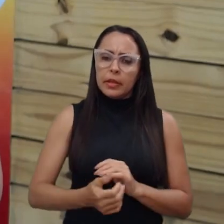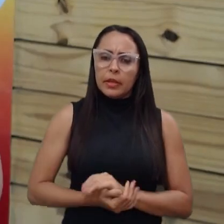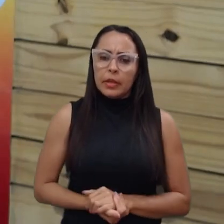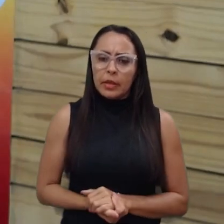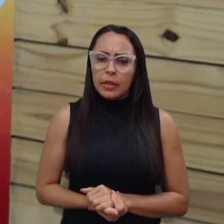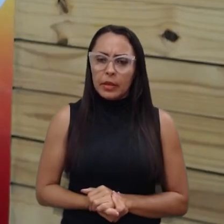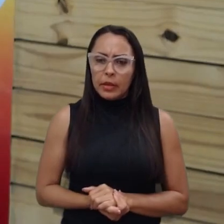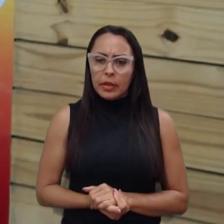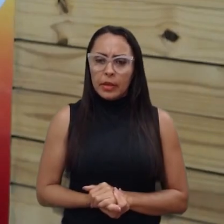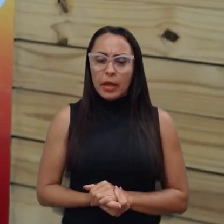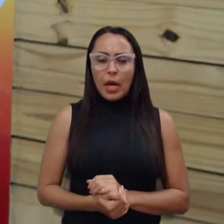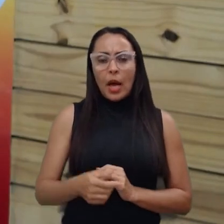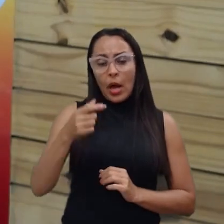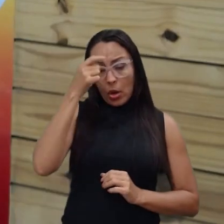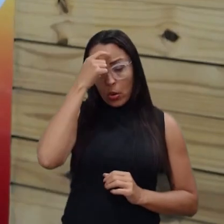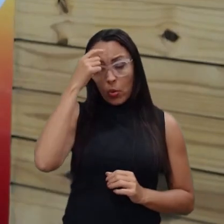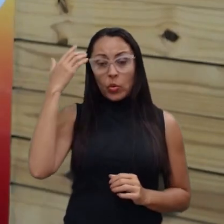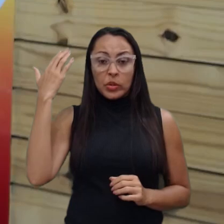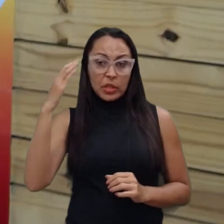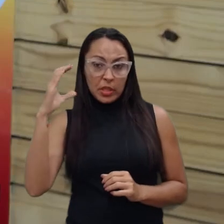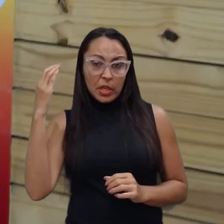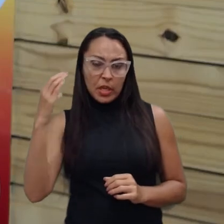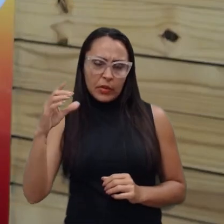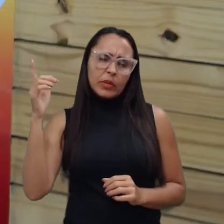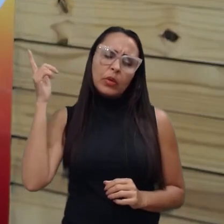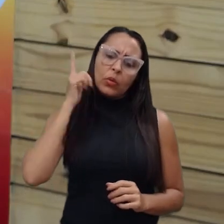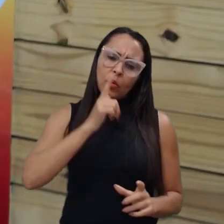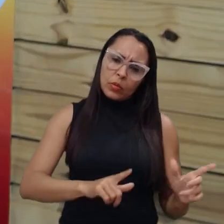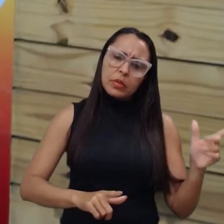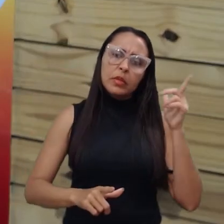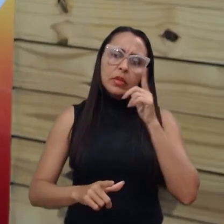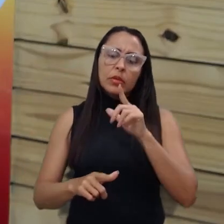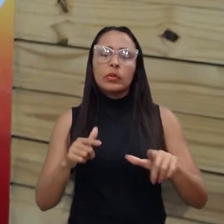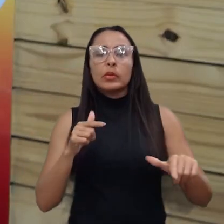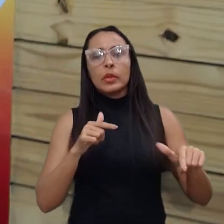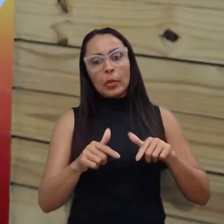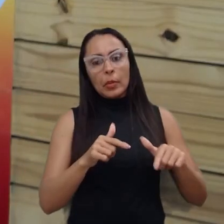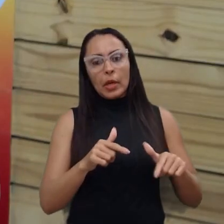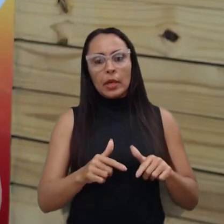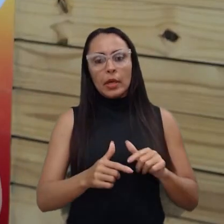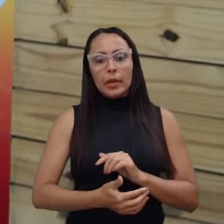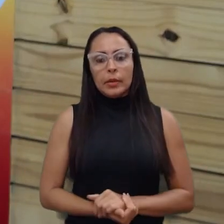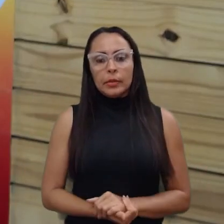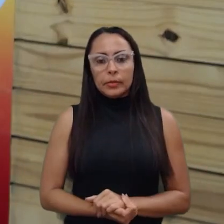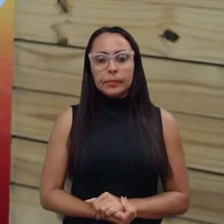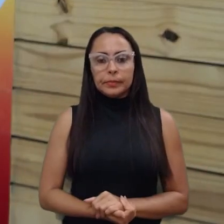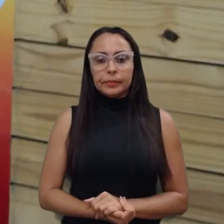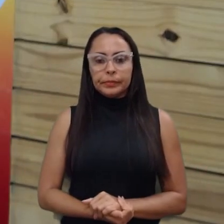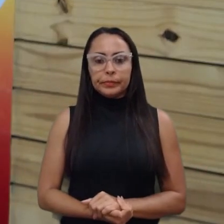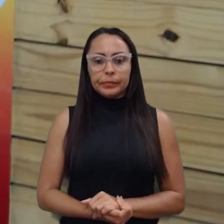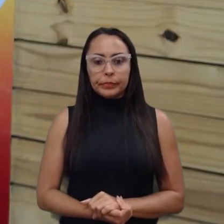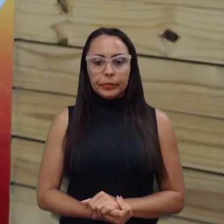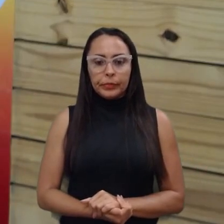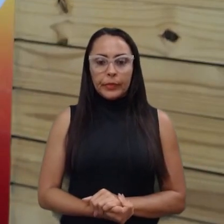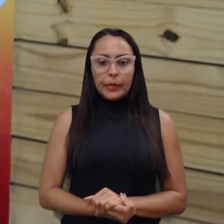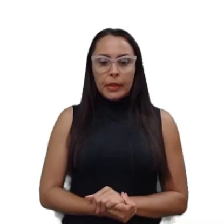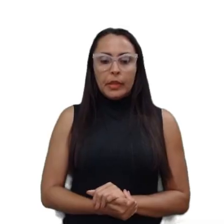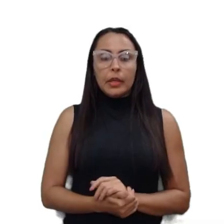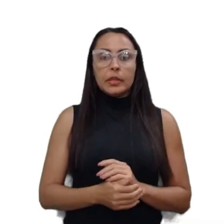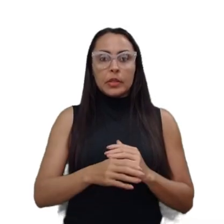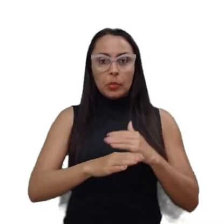que você tinha ciência e que você conseguiu trabalhar com os colaboradores. Esse processo